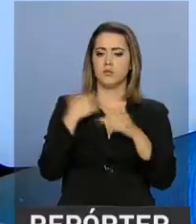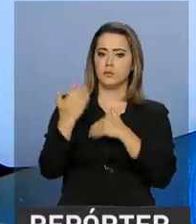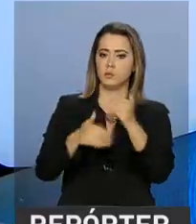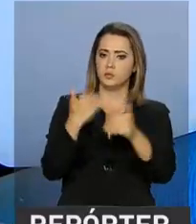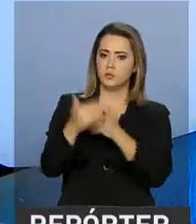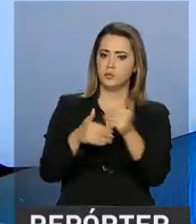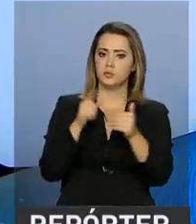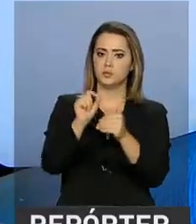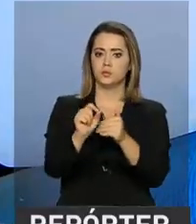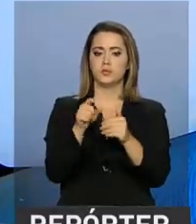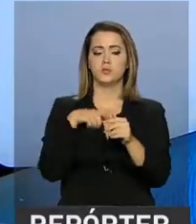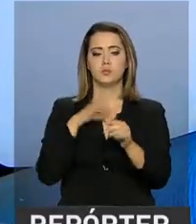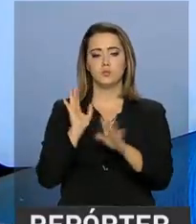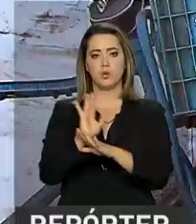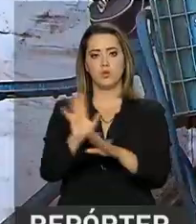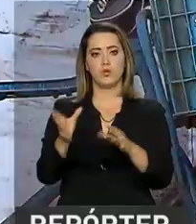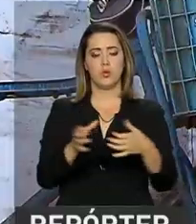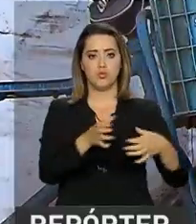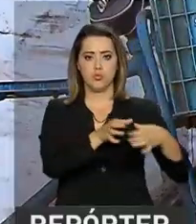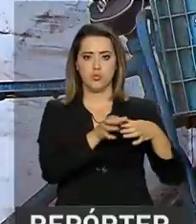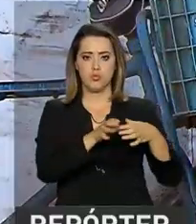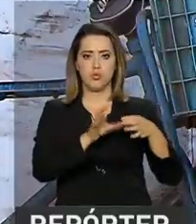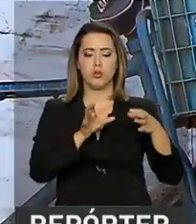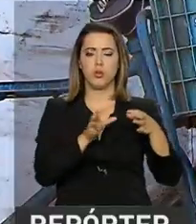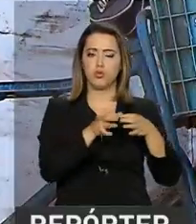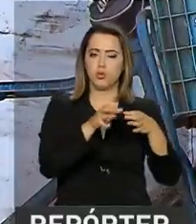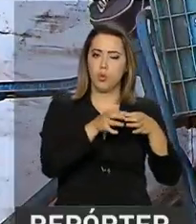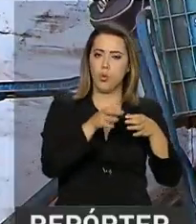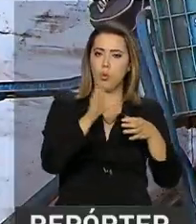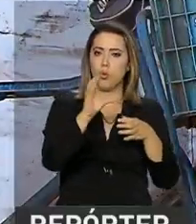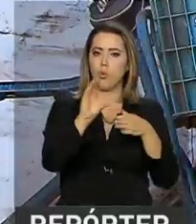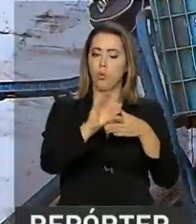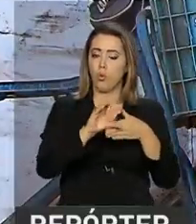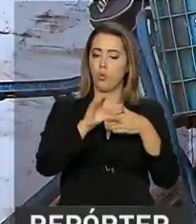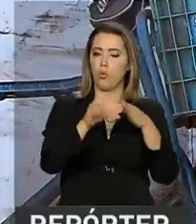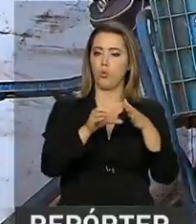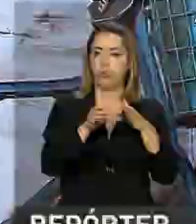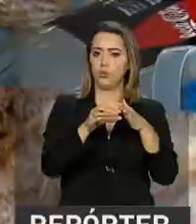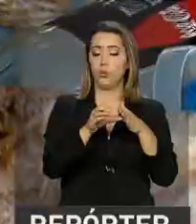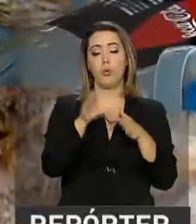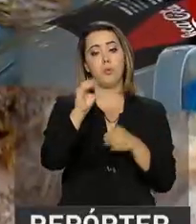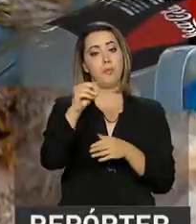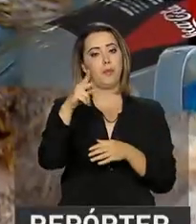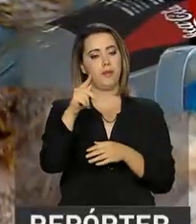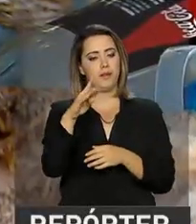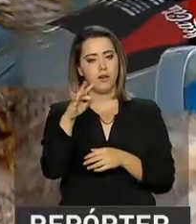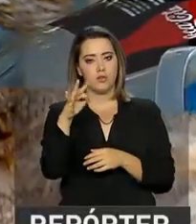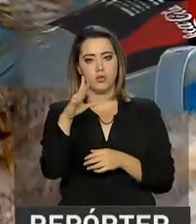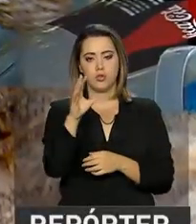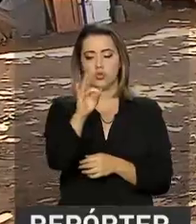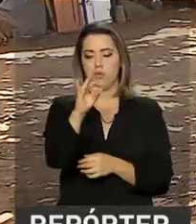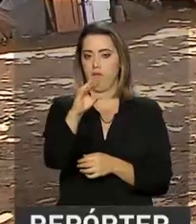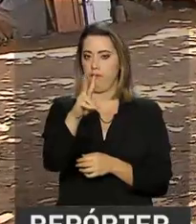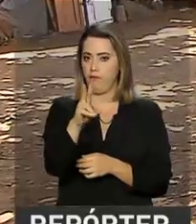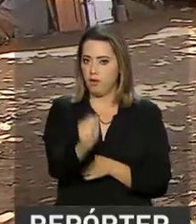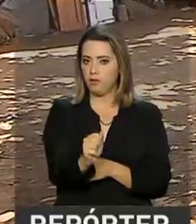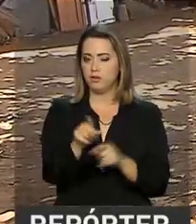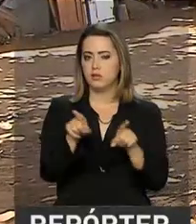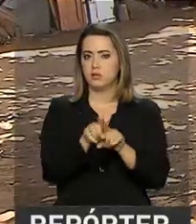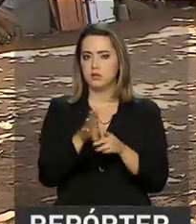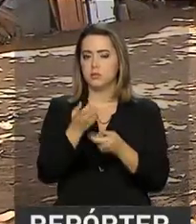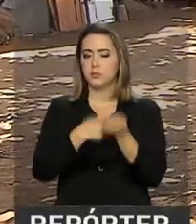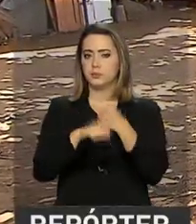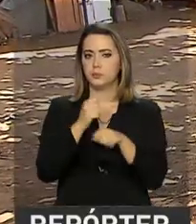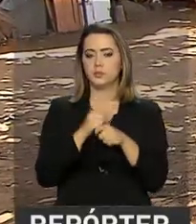desenvolvimento de cooperativas e de empreendimentos econômicos solidários para esse projeto o Instituto